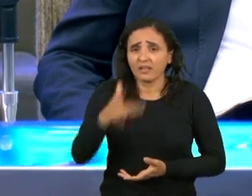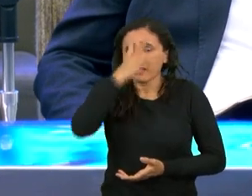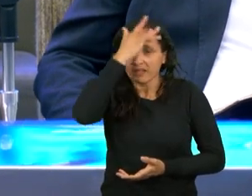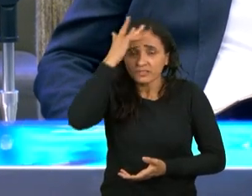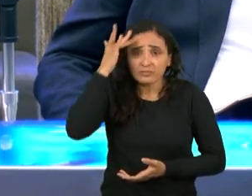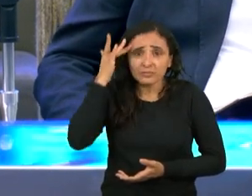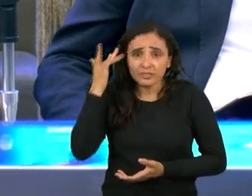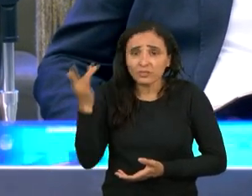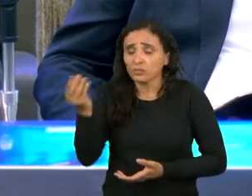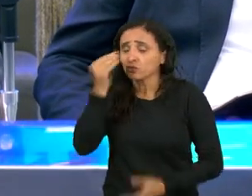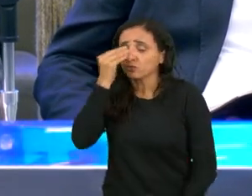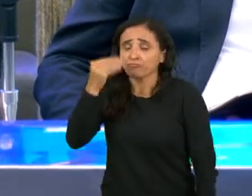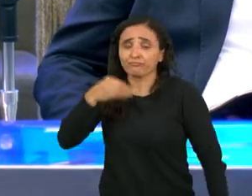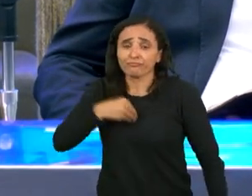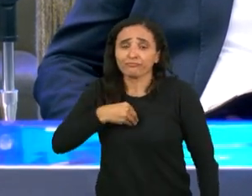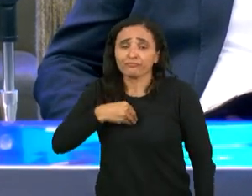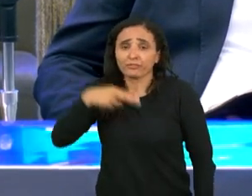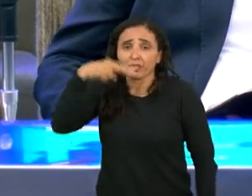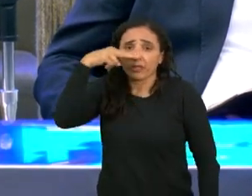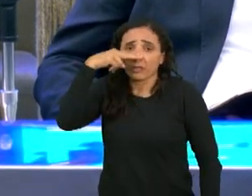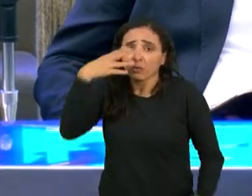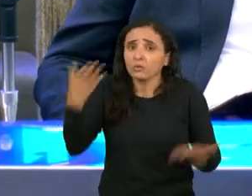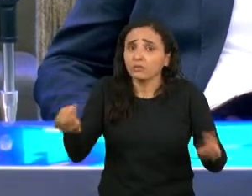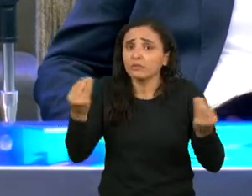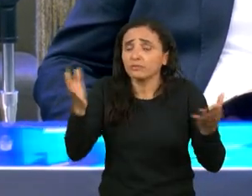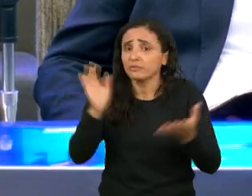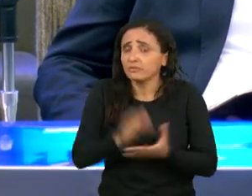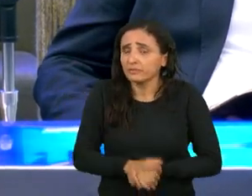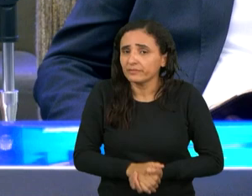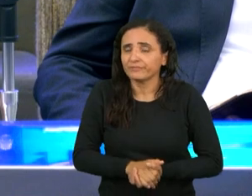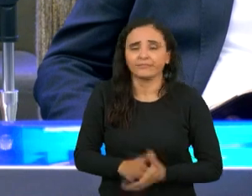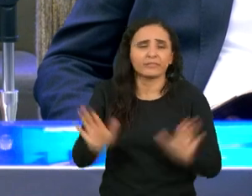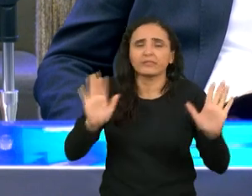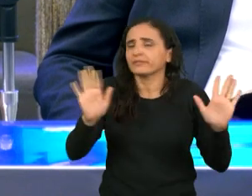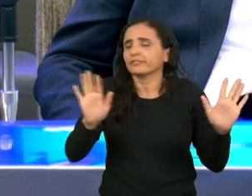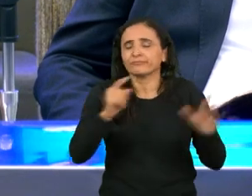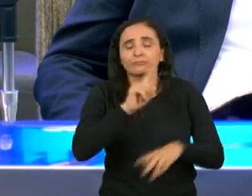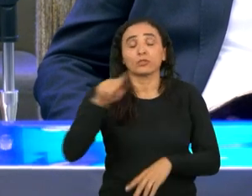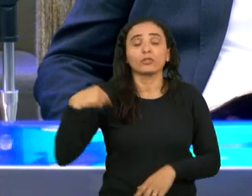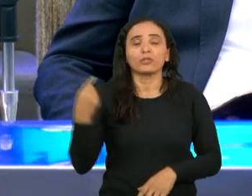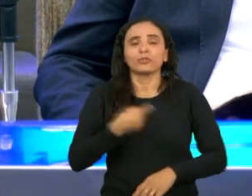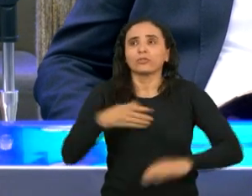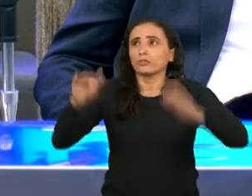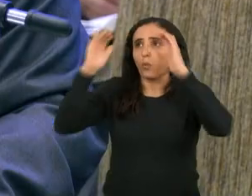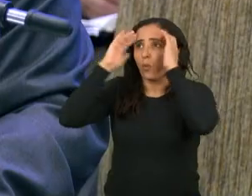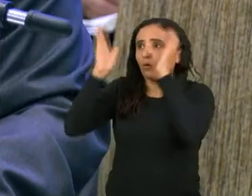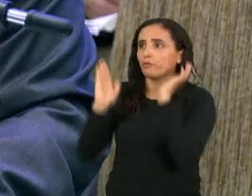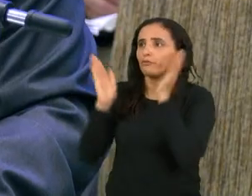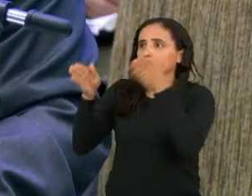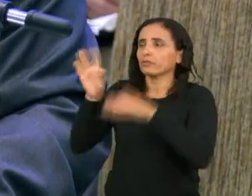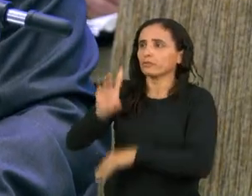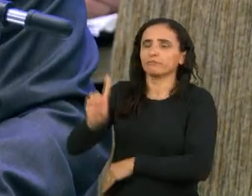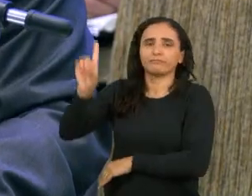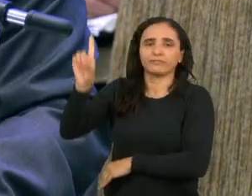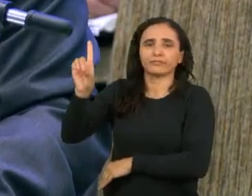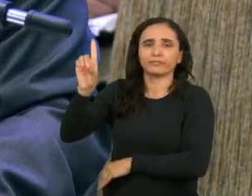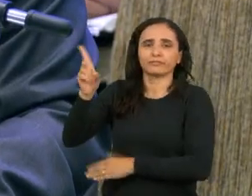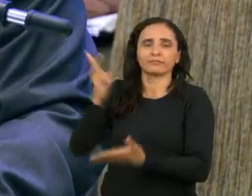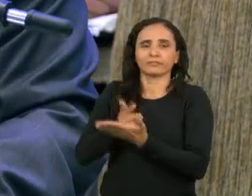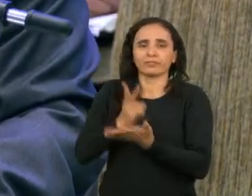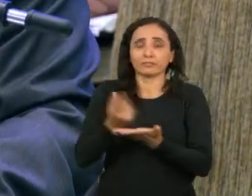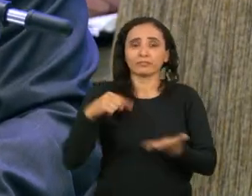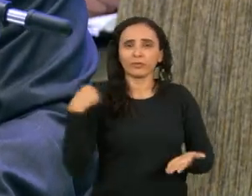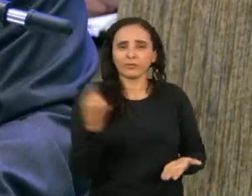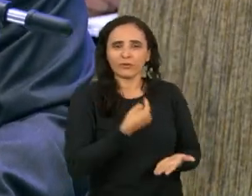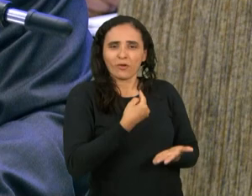estranho e Pedro está dizendo que eles acham E acham estranho não correres com eles